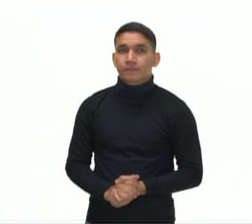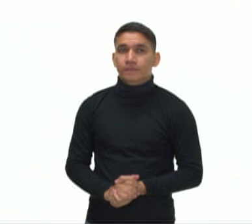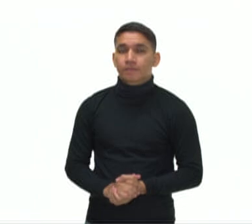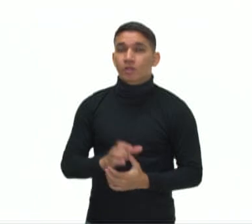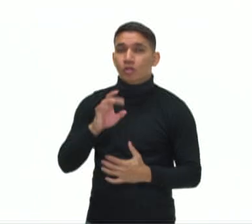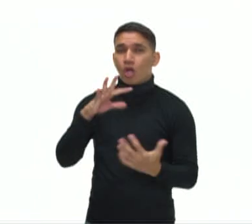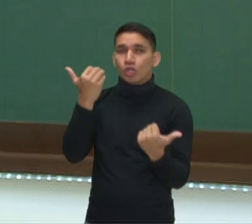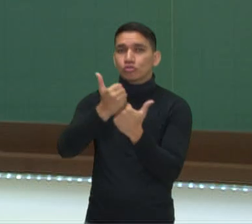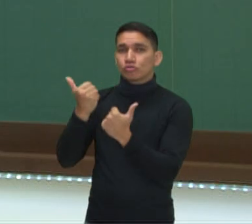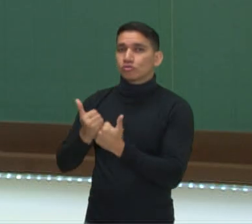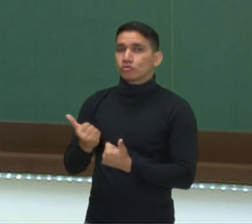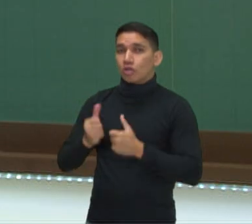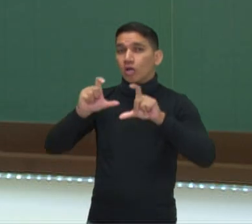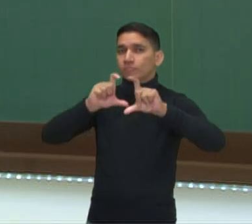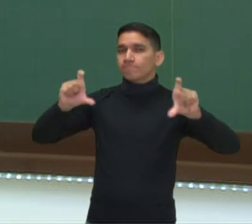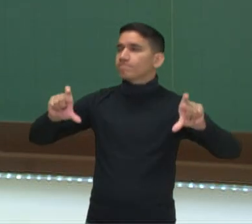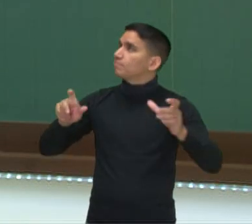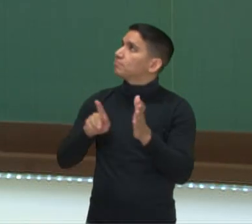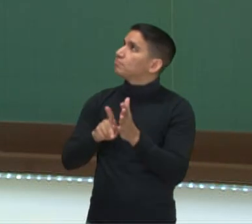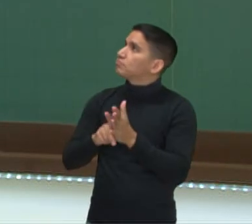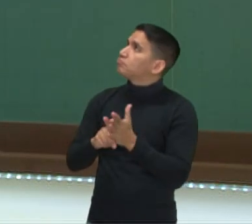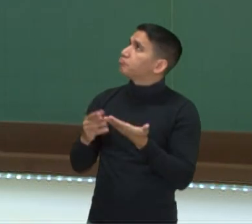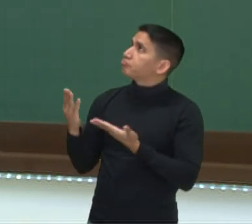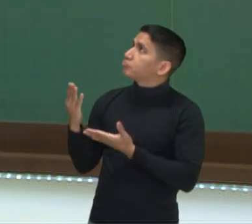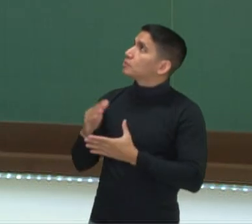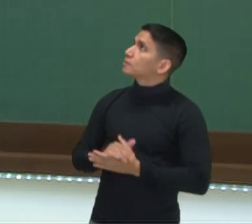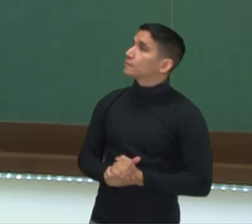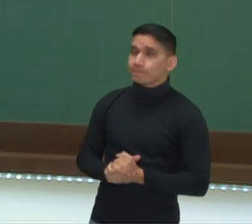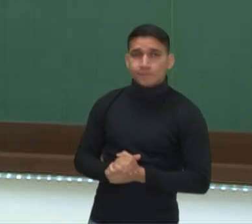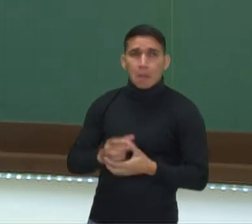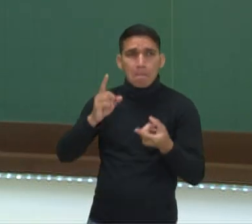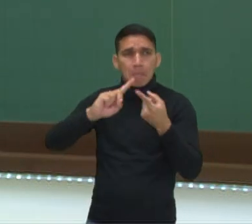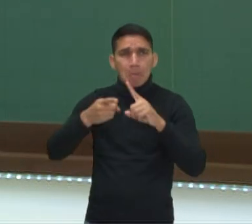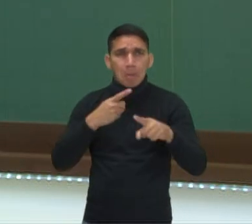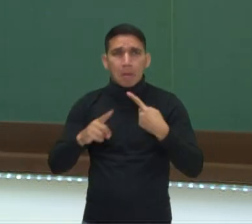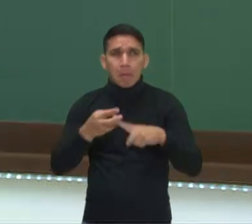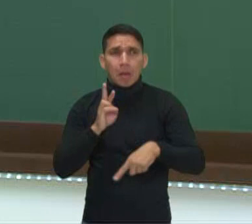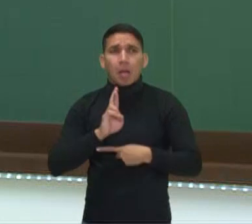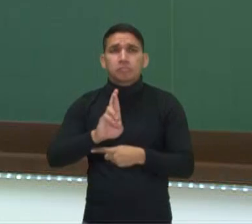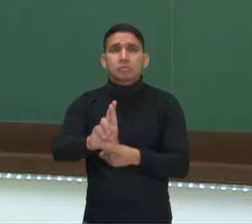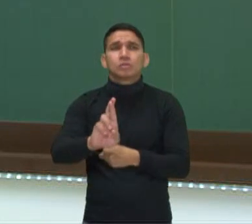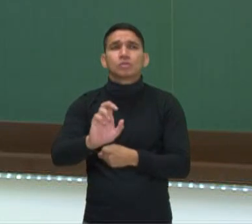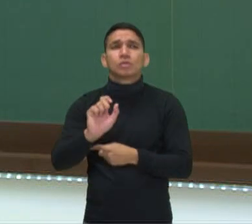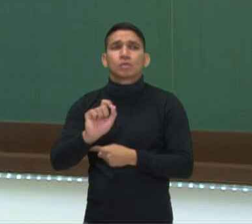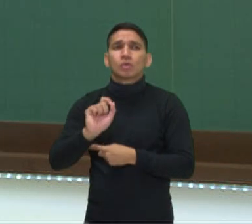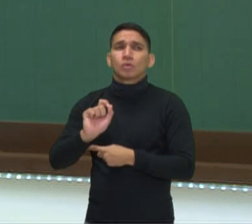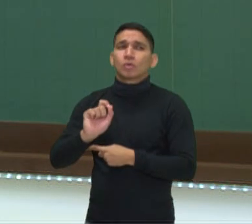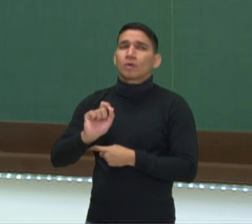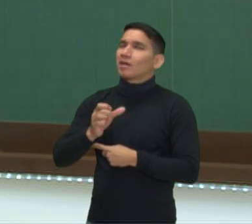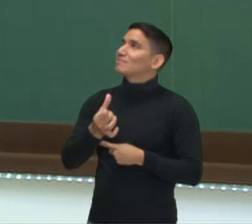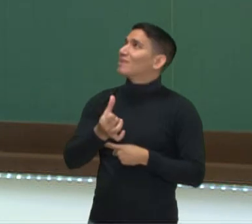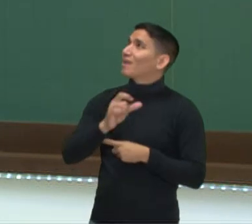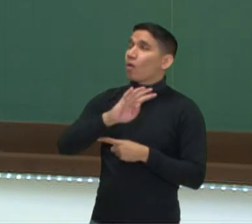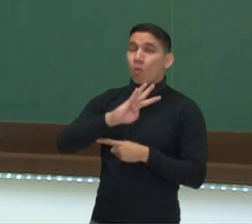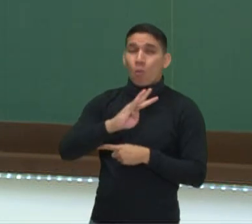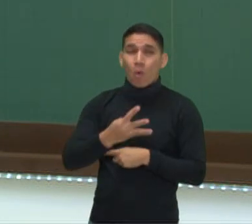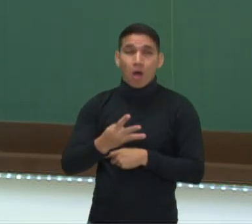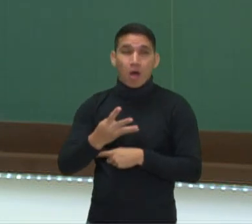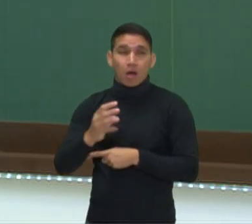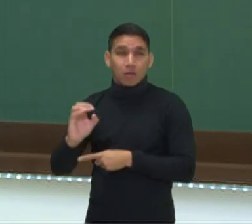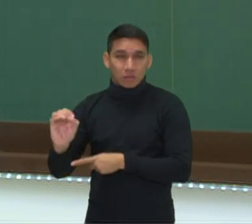o 1 e do C, o 3.000. Resolvendo aqui, menos 80 ao quadrado,